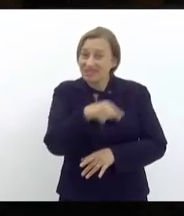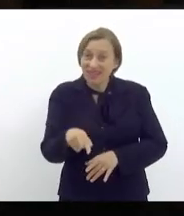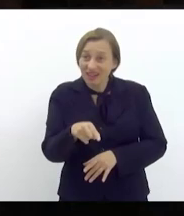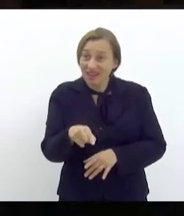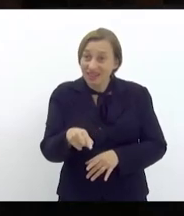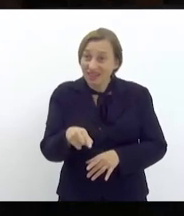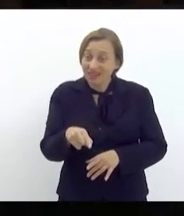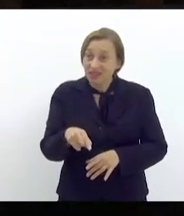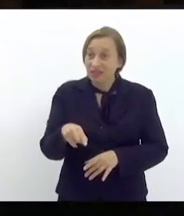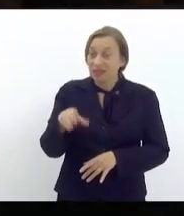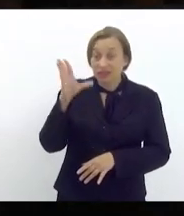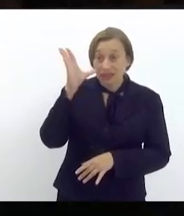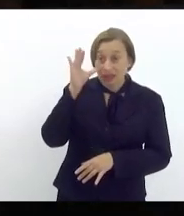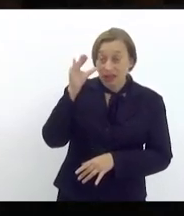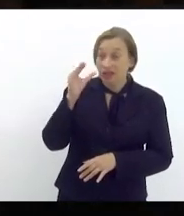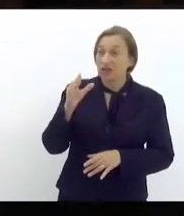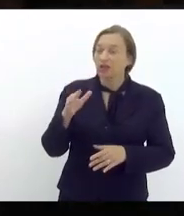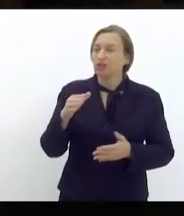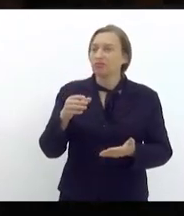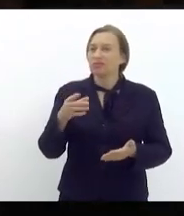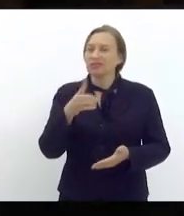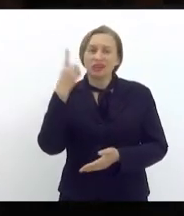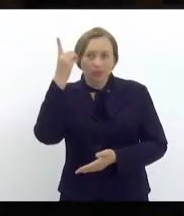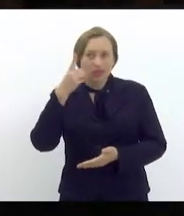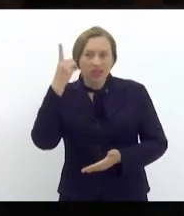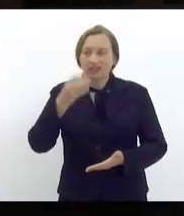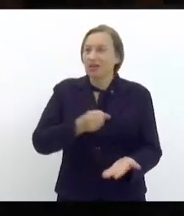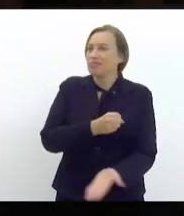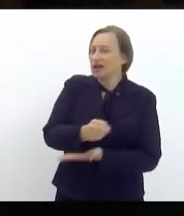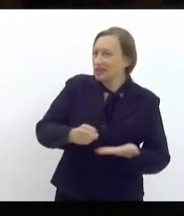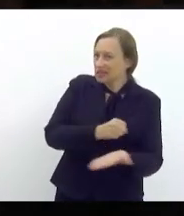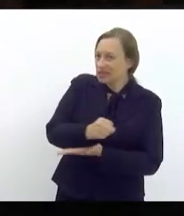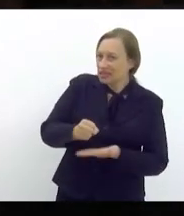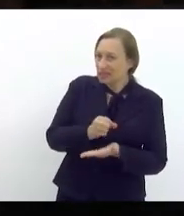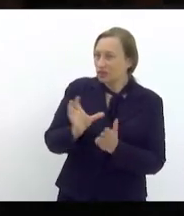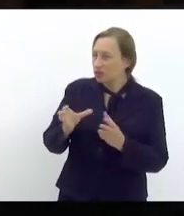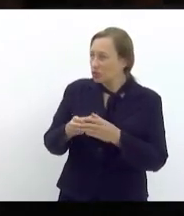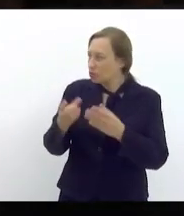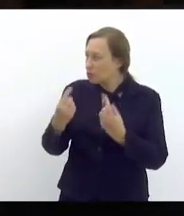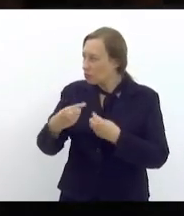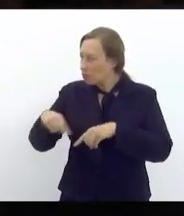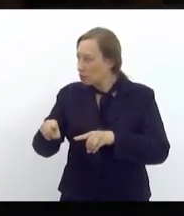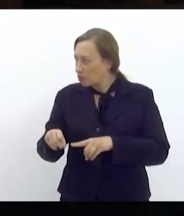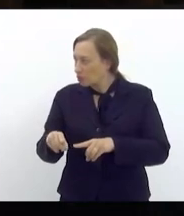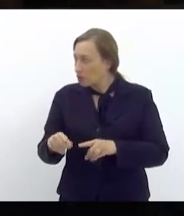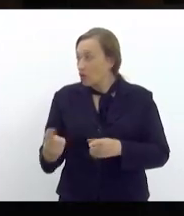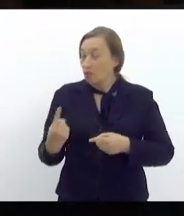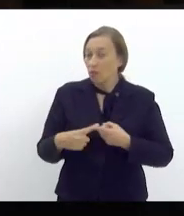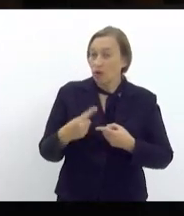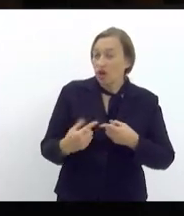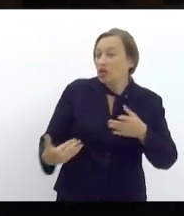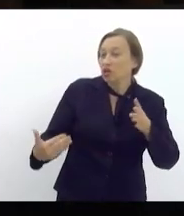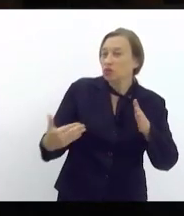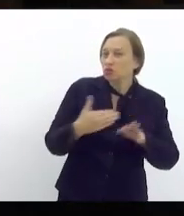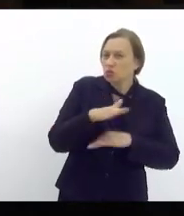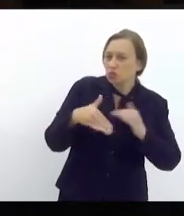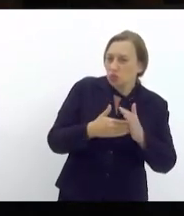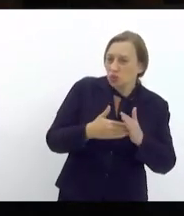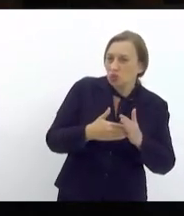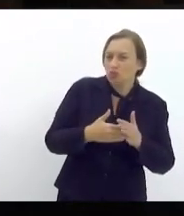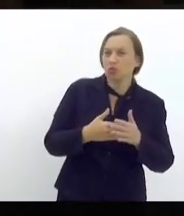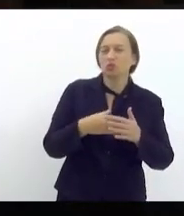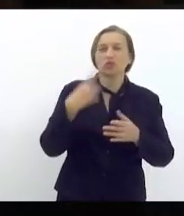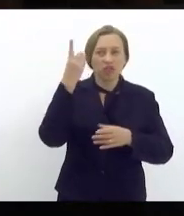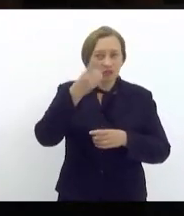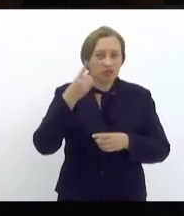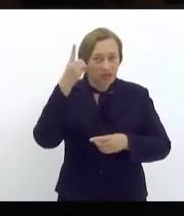e ela interessa ao deputado da base ela interessa ao deputado da oposição porque todo deputado quer prestar contas para a sua base